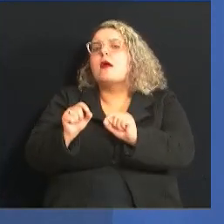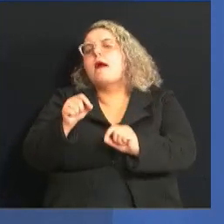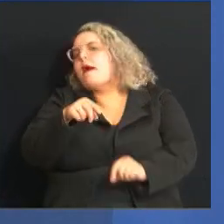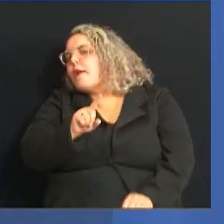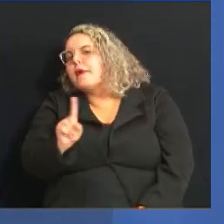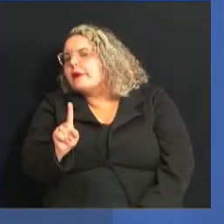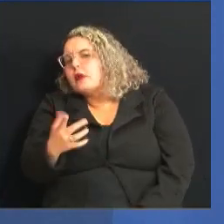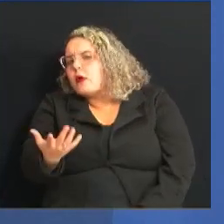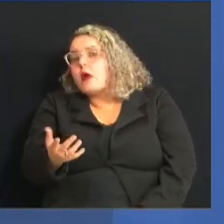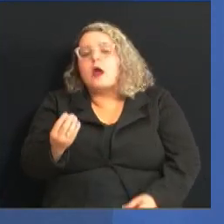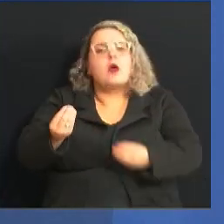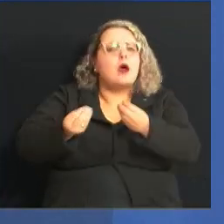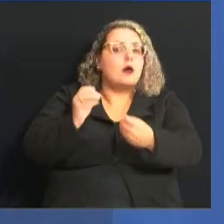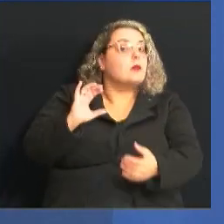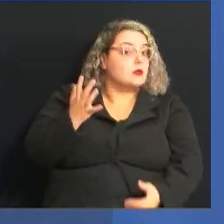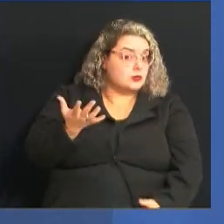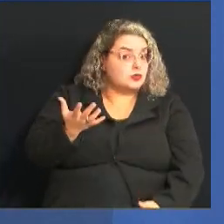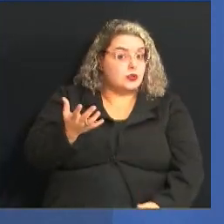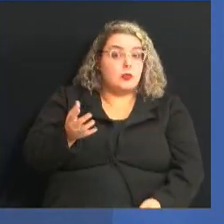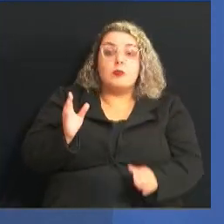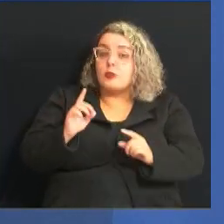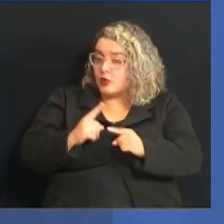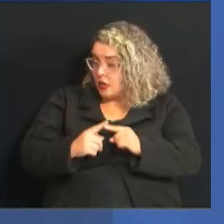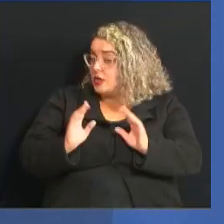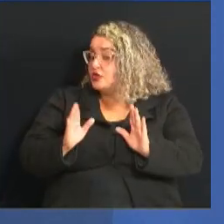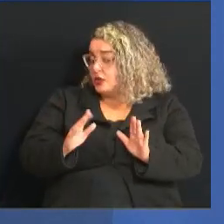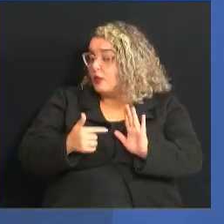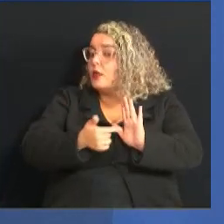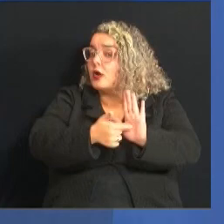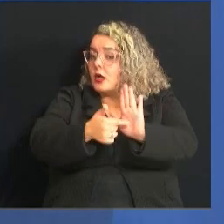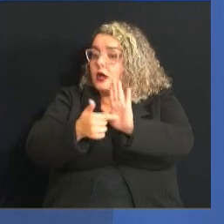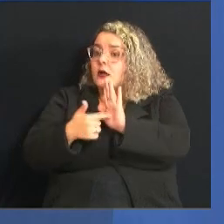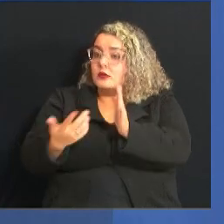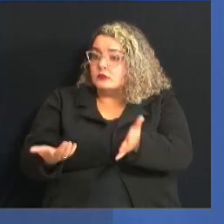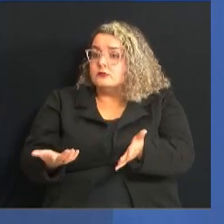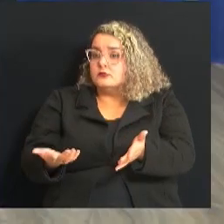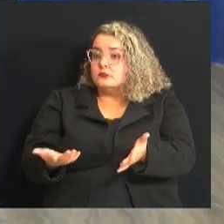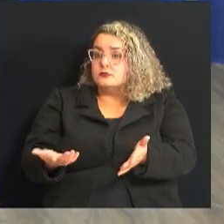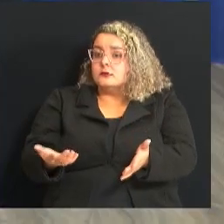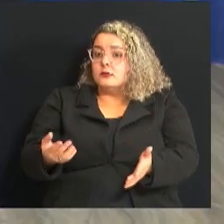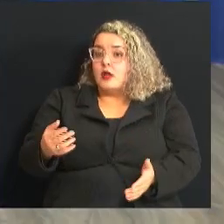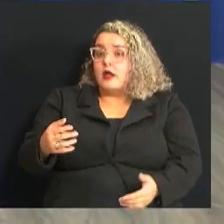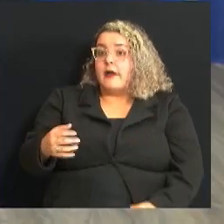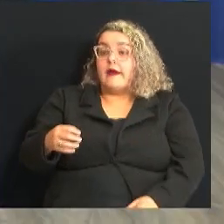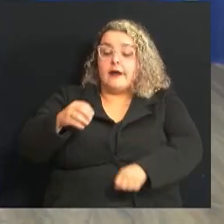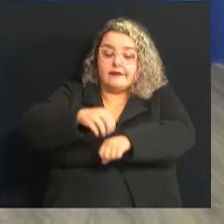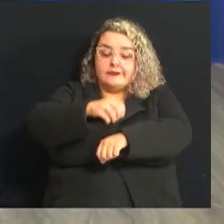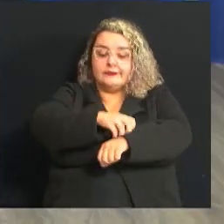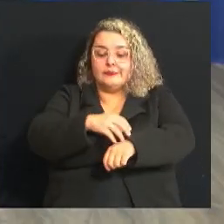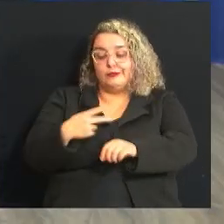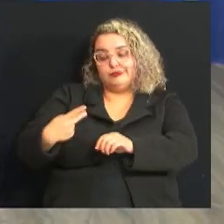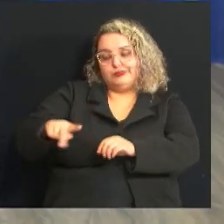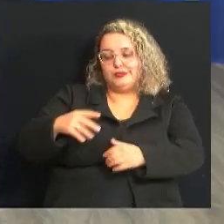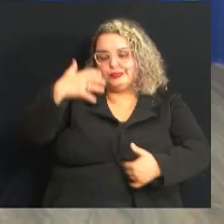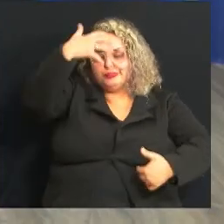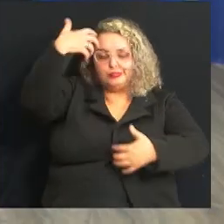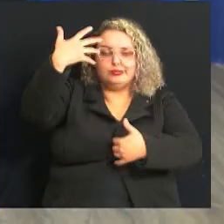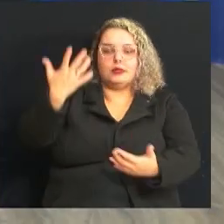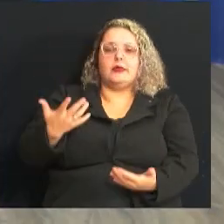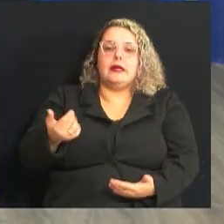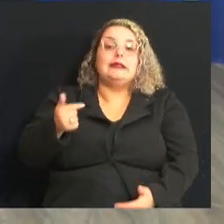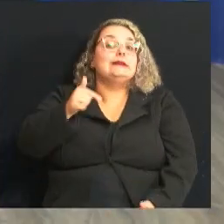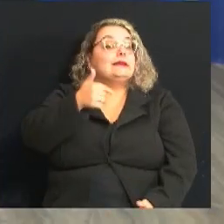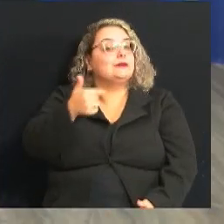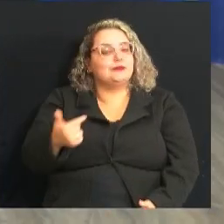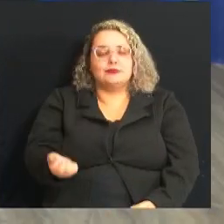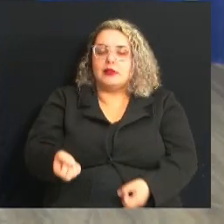pode ser, até porque a gente já mostrou aqui essa questão que, como é chamada de varíola dos macacos, as pessoas têm a desinformação